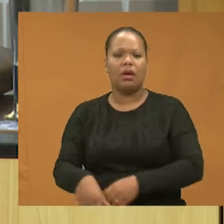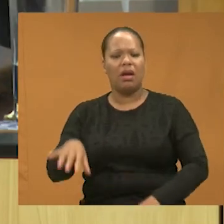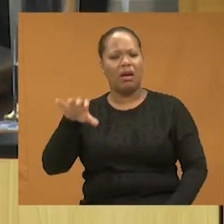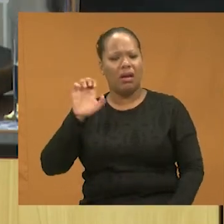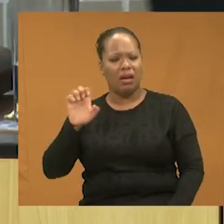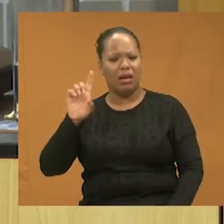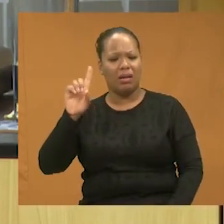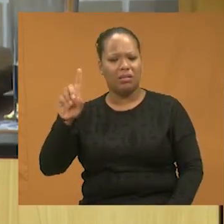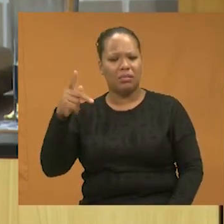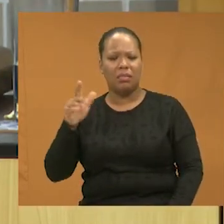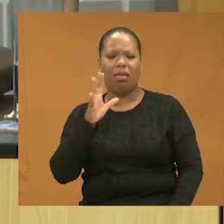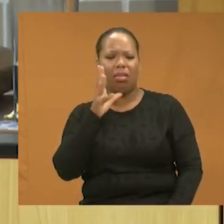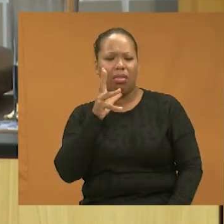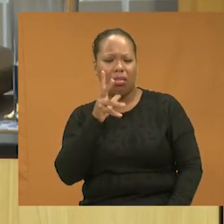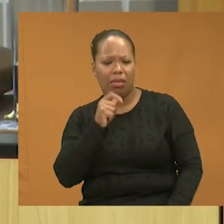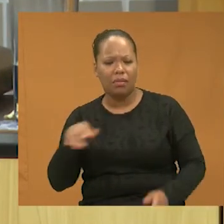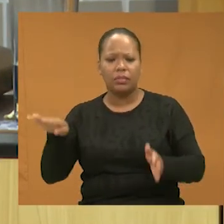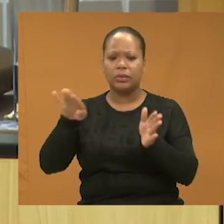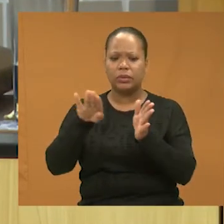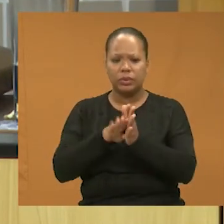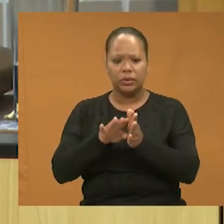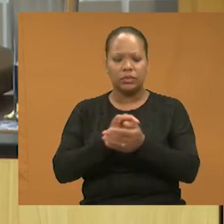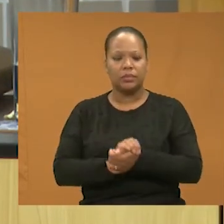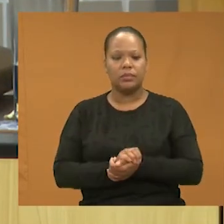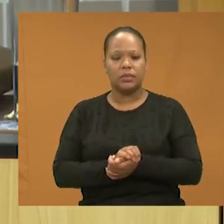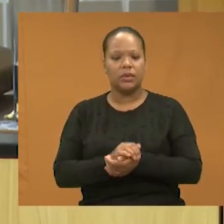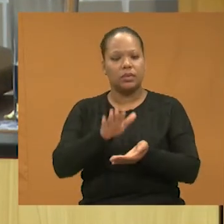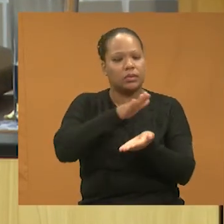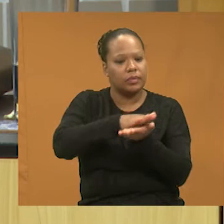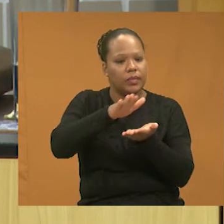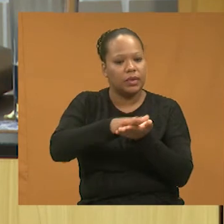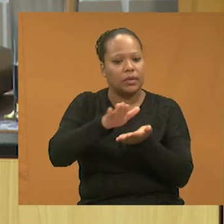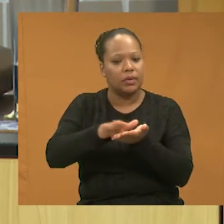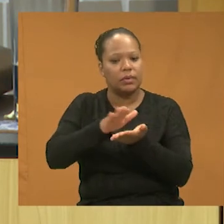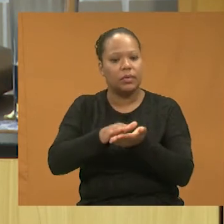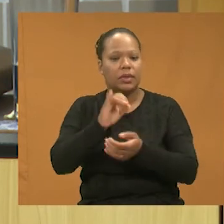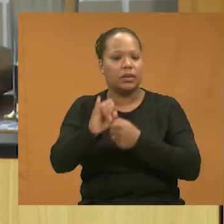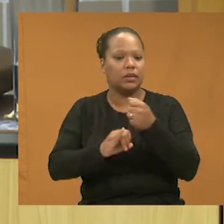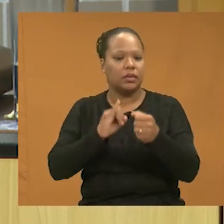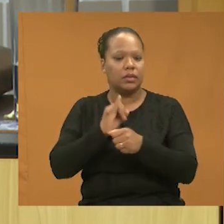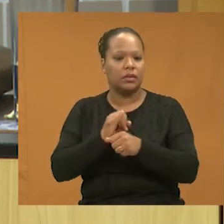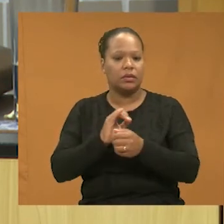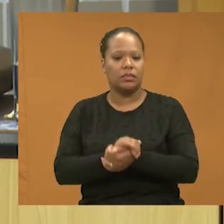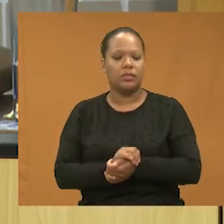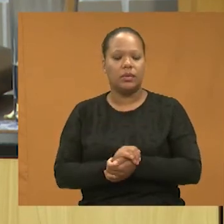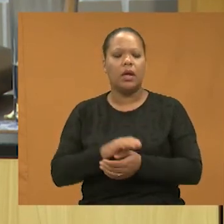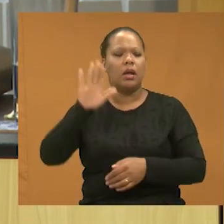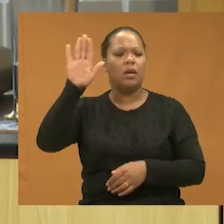para chegar. Então, está aí agendado e vai estar no e-mail de vocês hoje ainda. Senhor